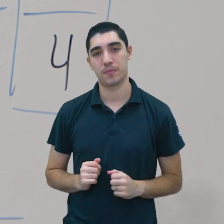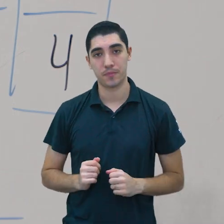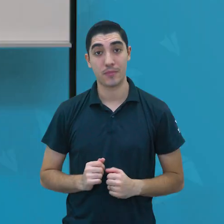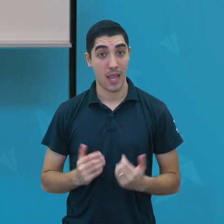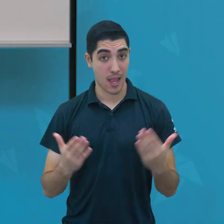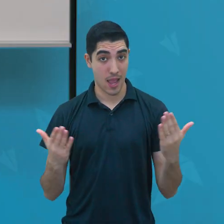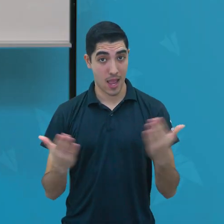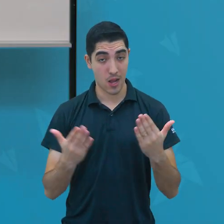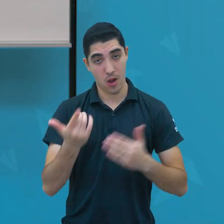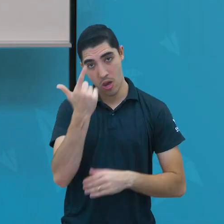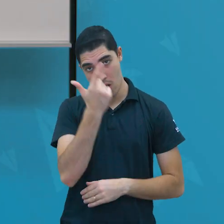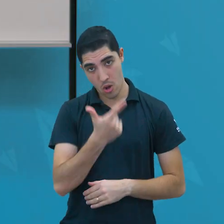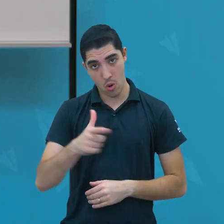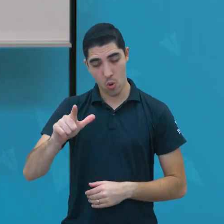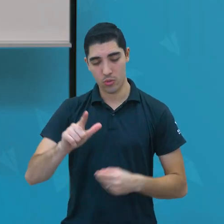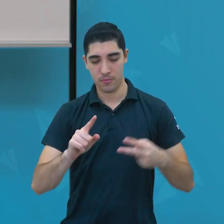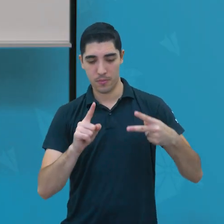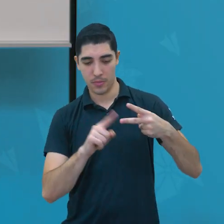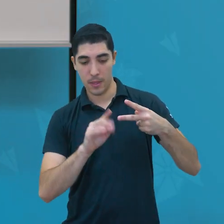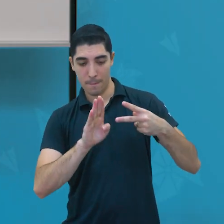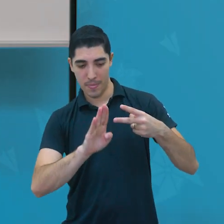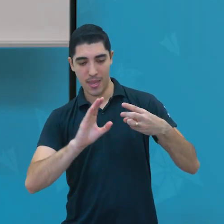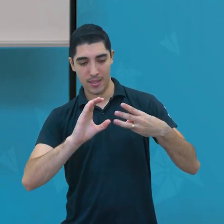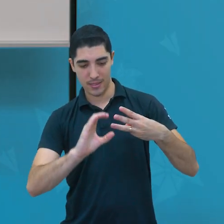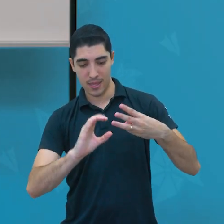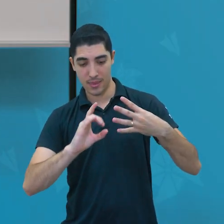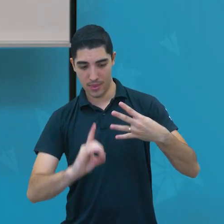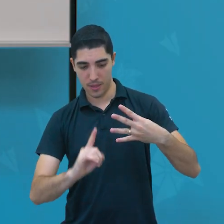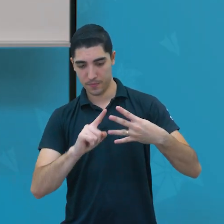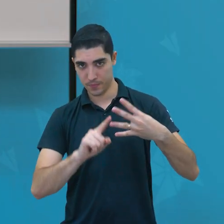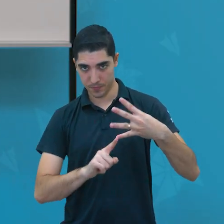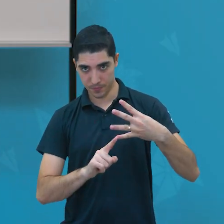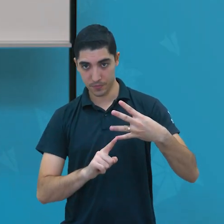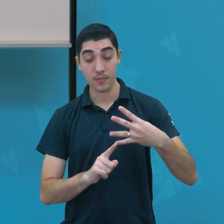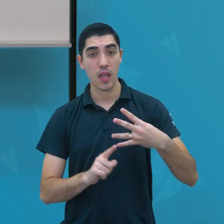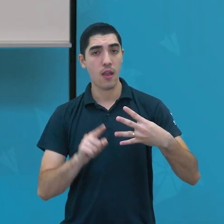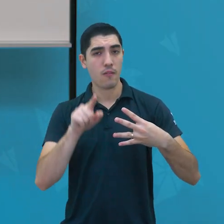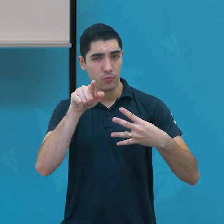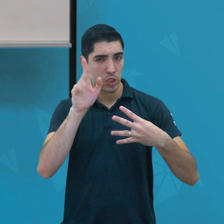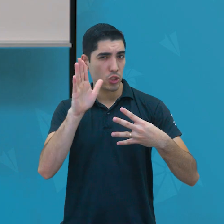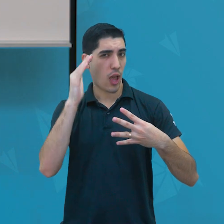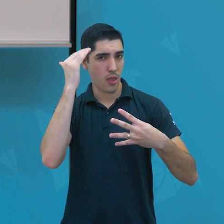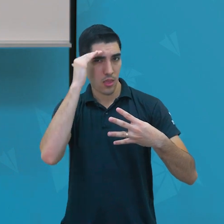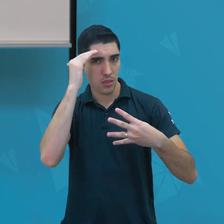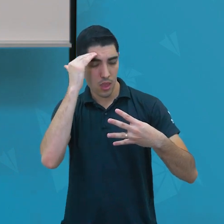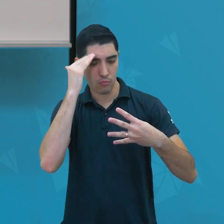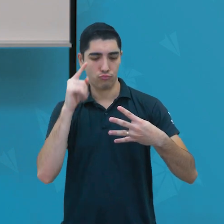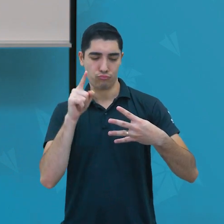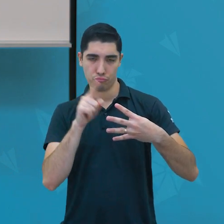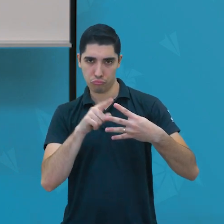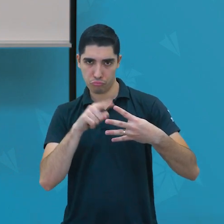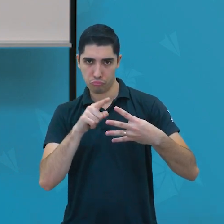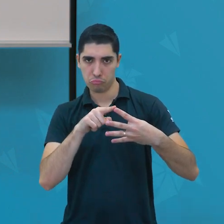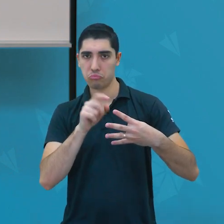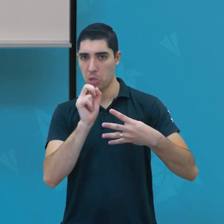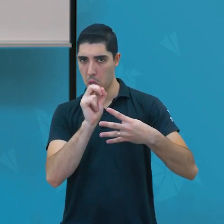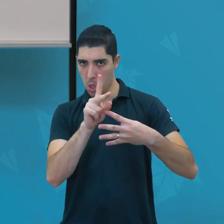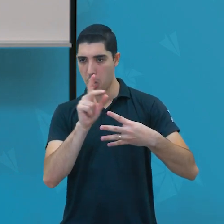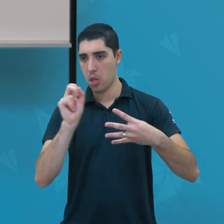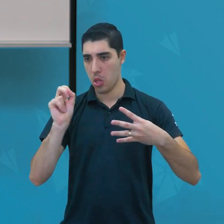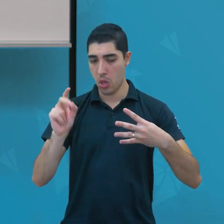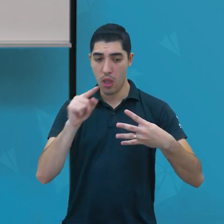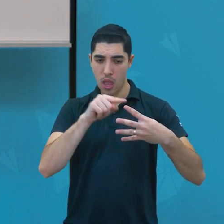comum. Vamos ver aqui, ó, da B, a C e a D. Tendo noção agora dessas duas formas, tá?